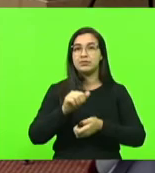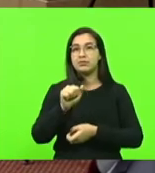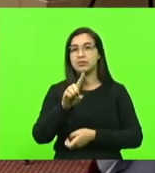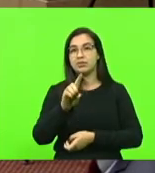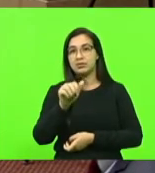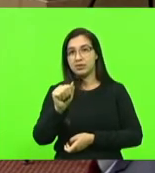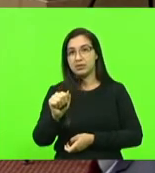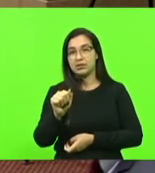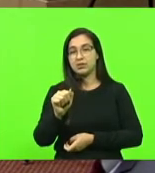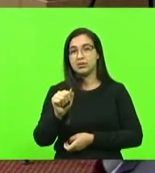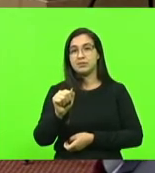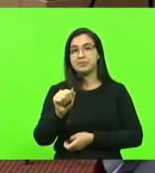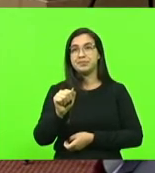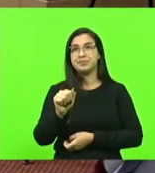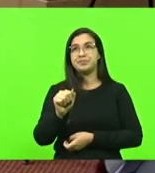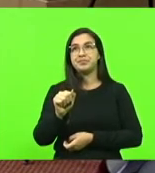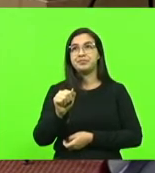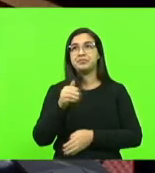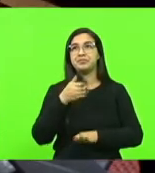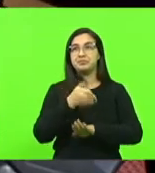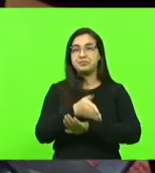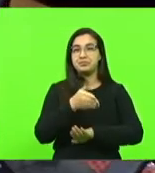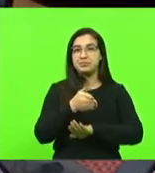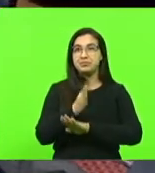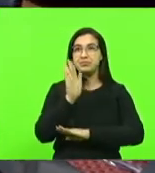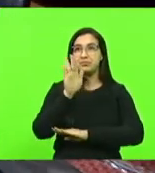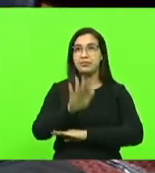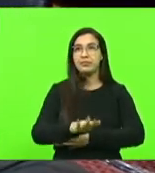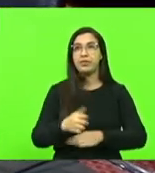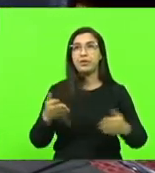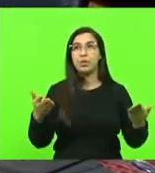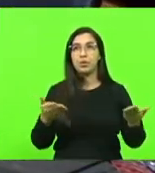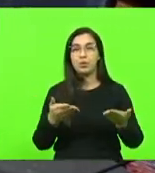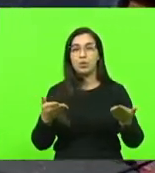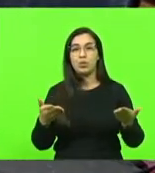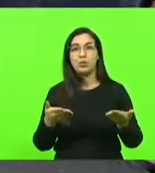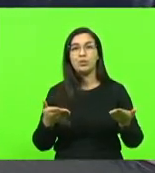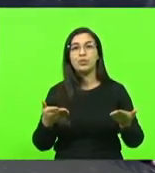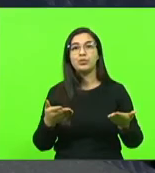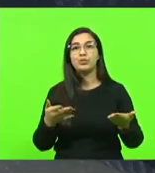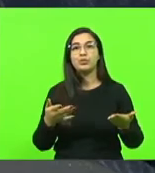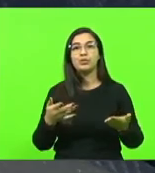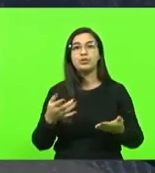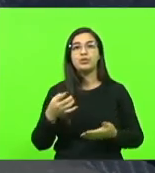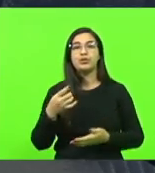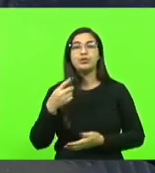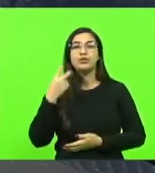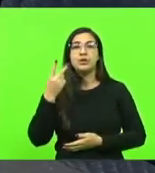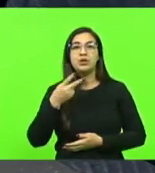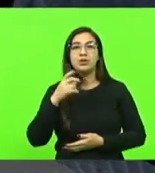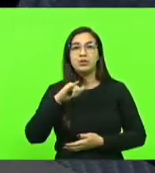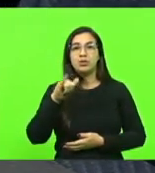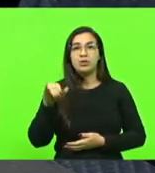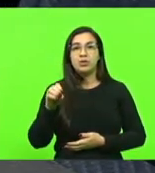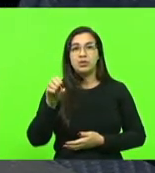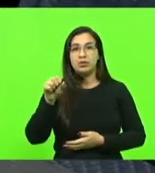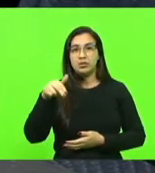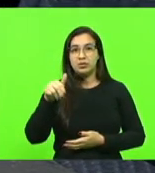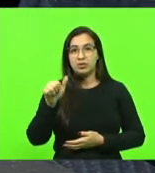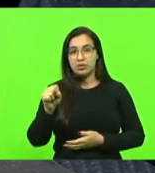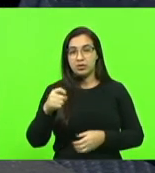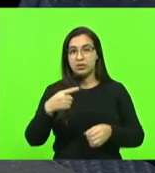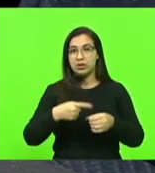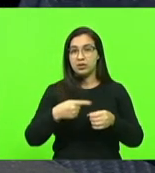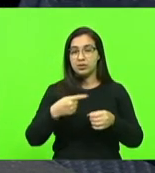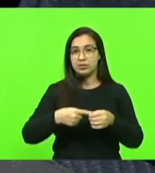relação à participação na tarde de hoje do vereador Jonas Dávila, lá de Sombrio, e também do